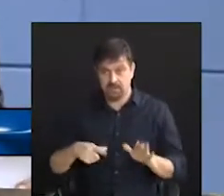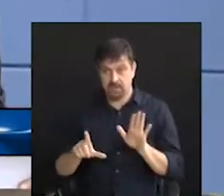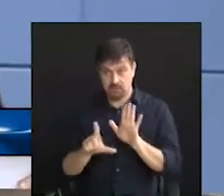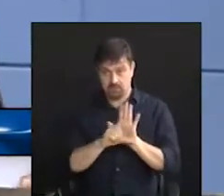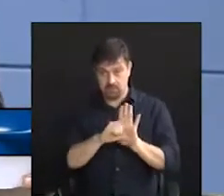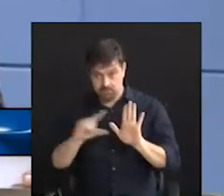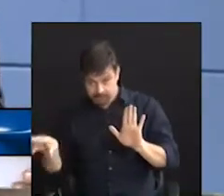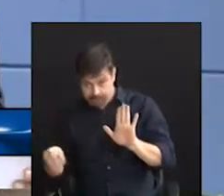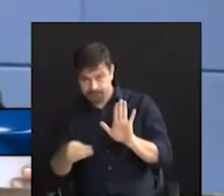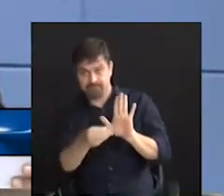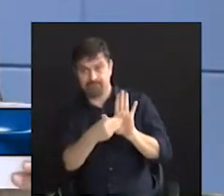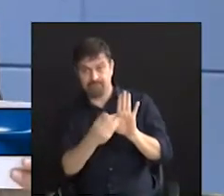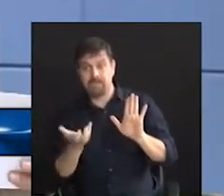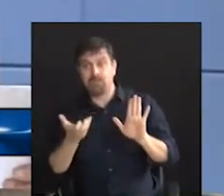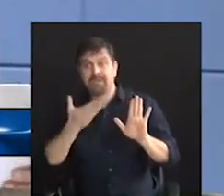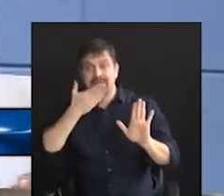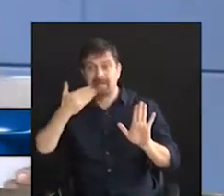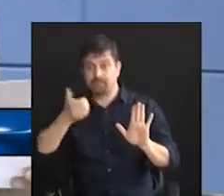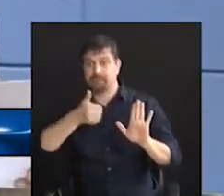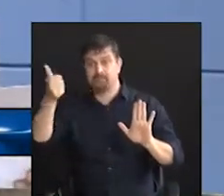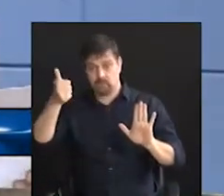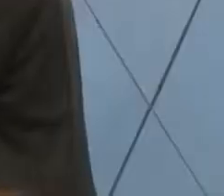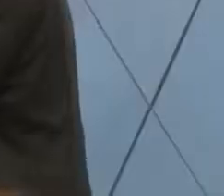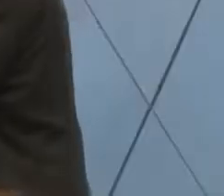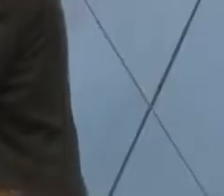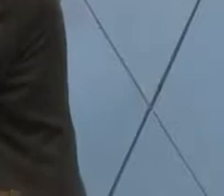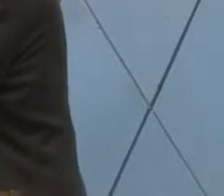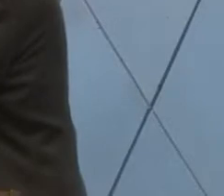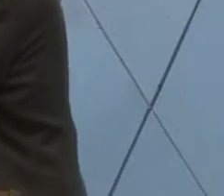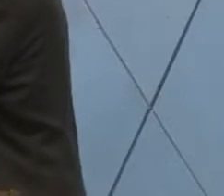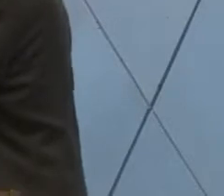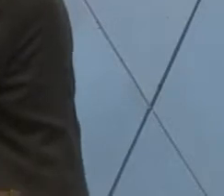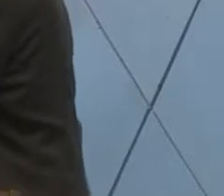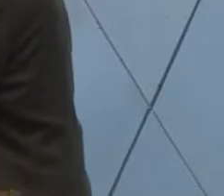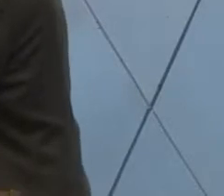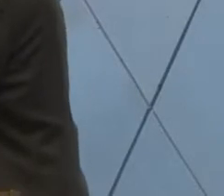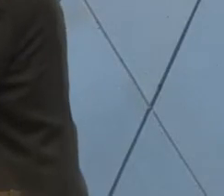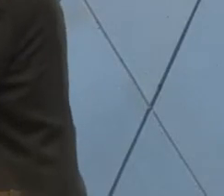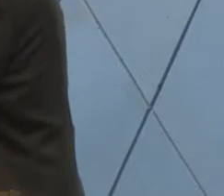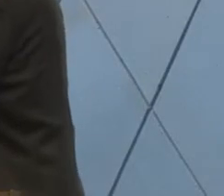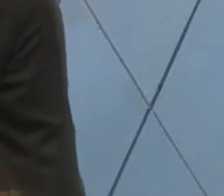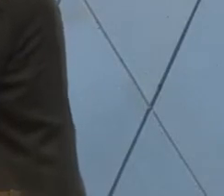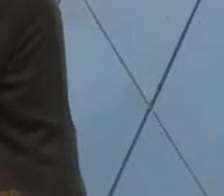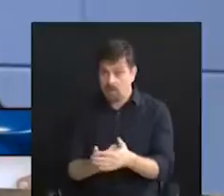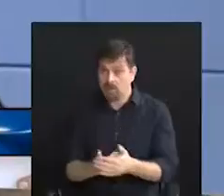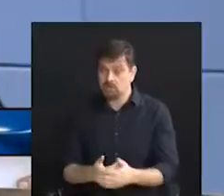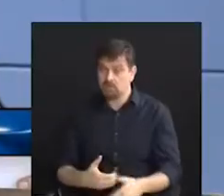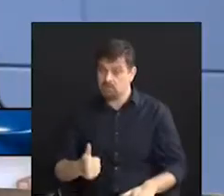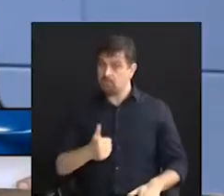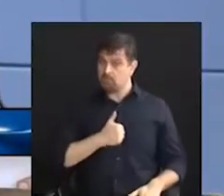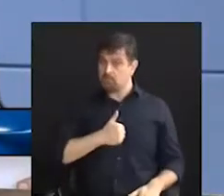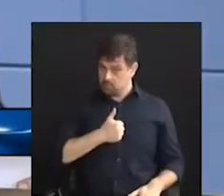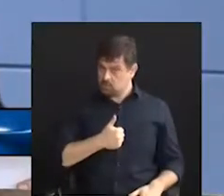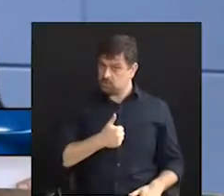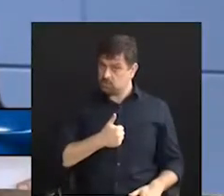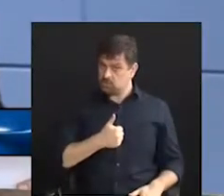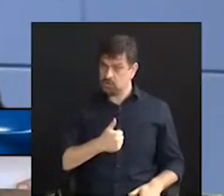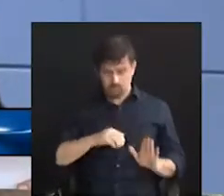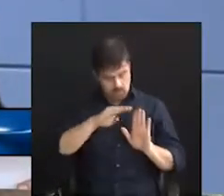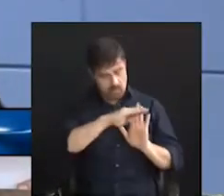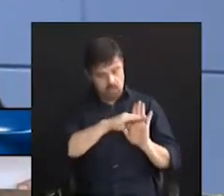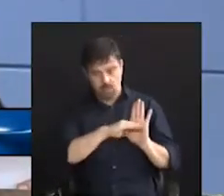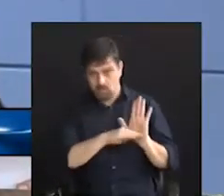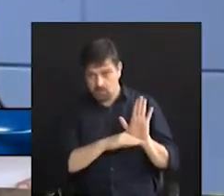Gustavo Peta reconheceu a importância do projeto, apesar de ter seis emendas rejeitadas. Acho que o plano, apesar